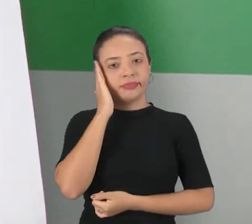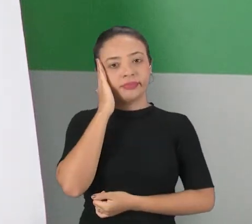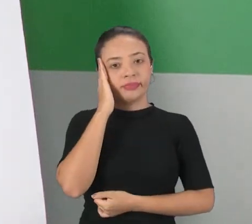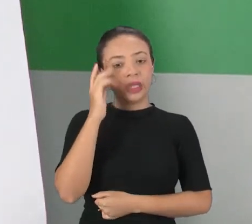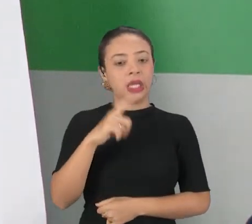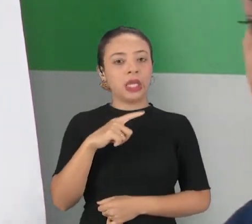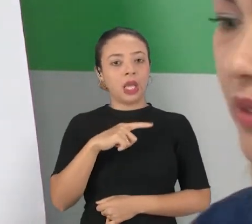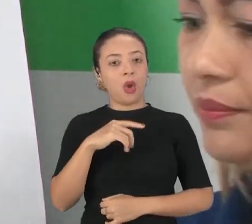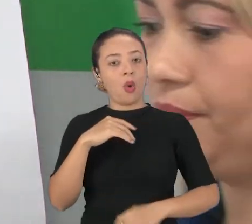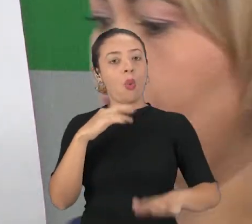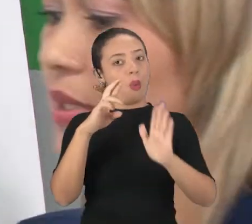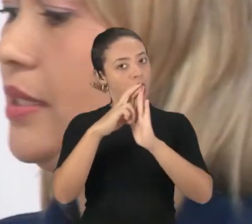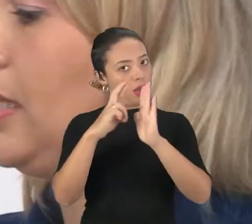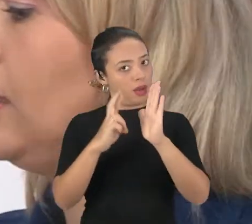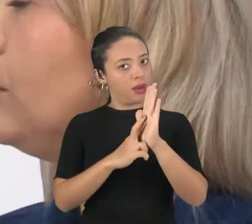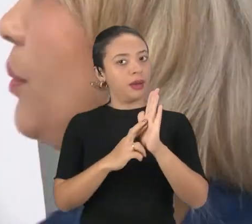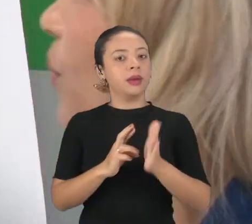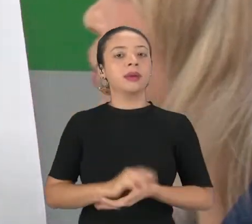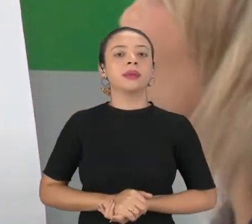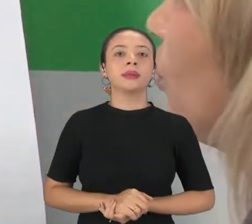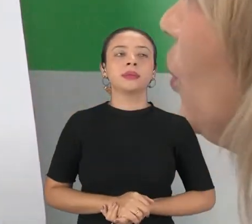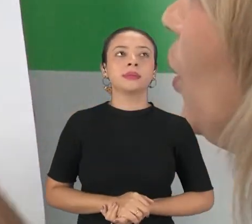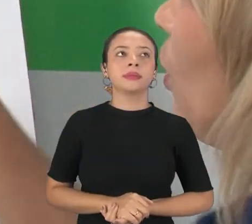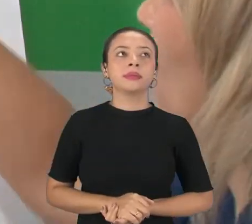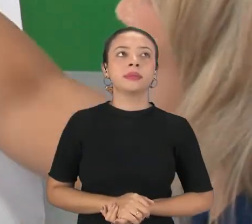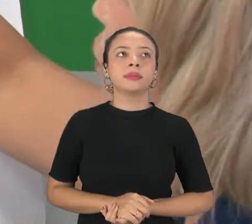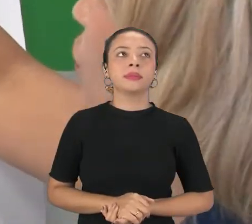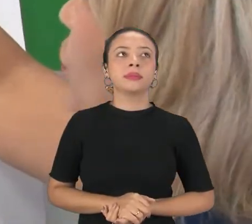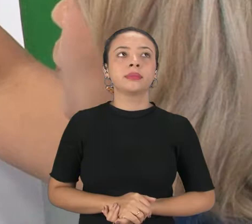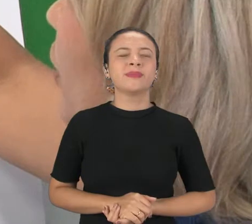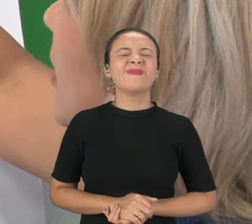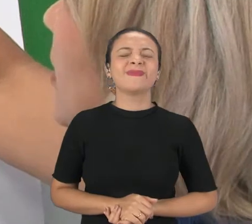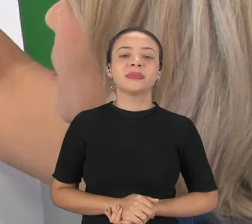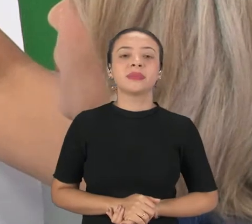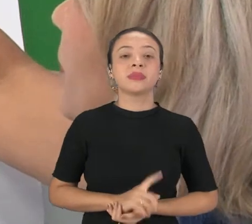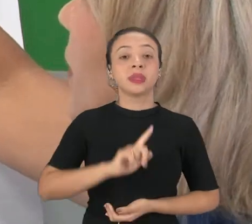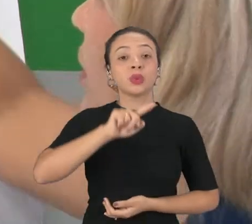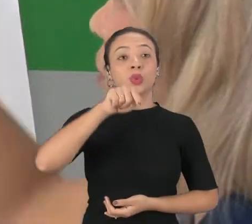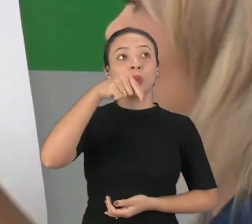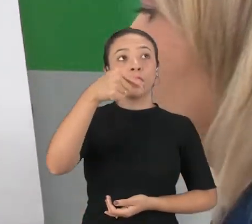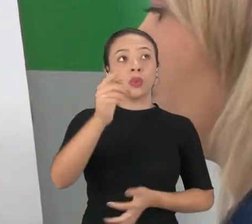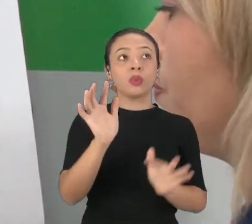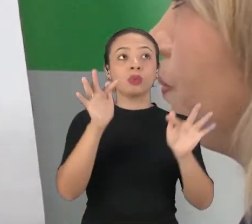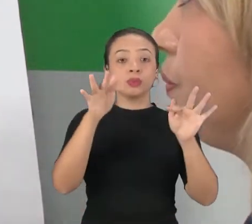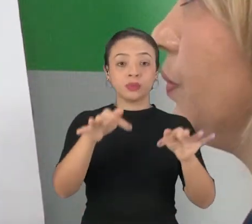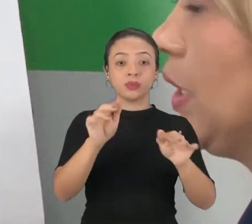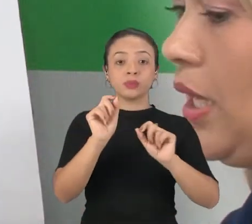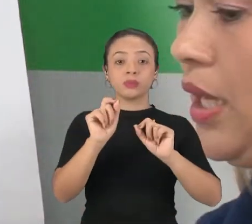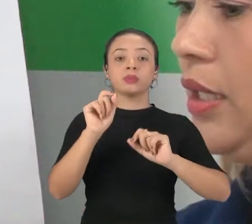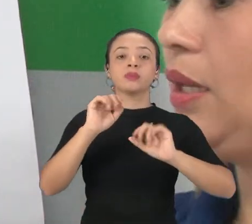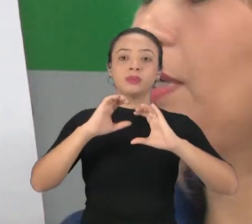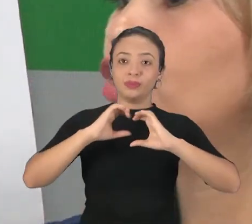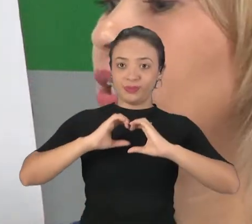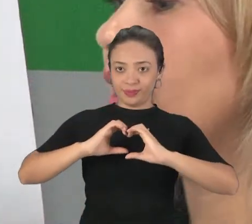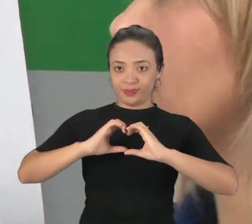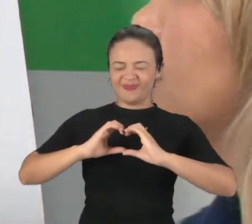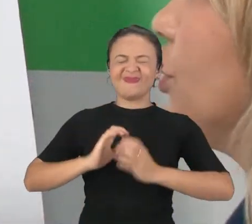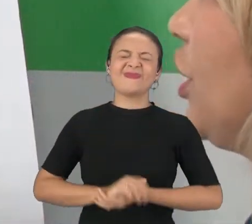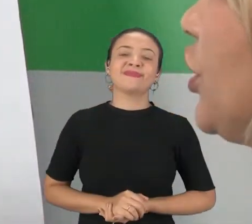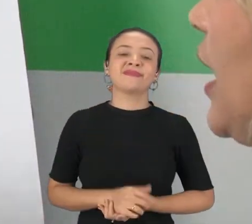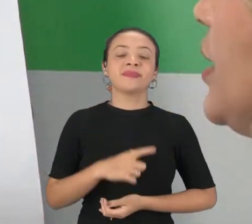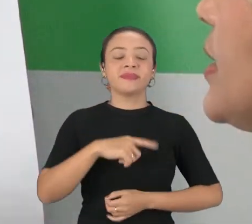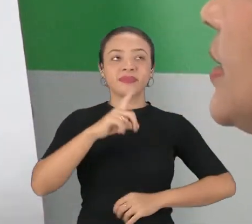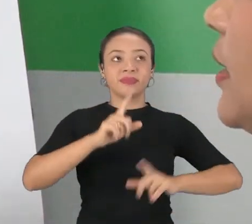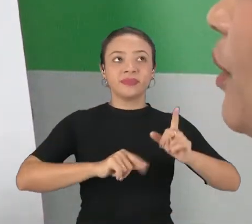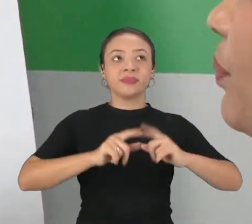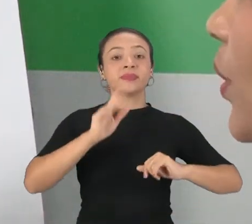que o padrão para a que certo depois do último coração isso mesmo então a